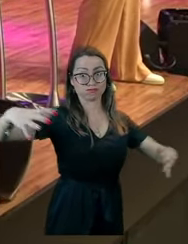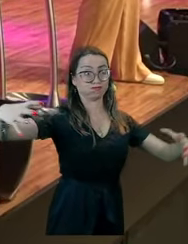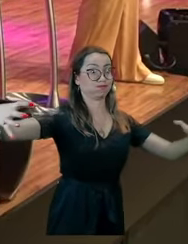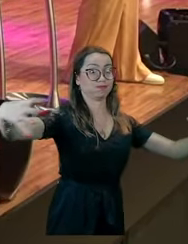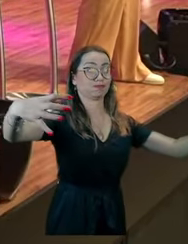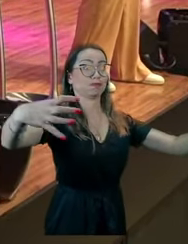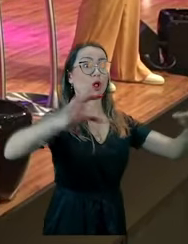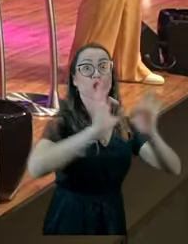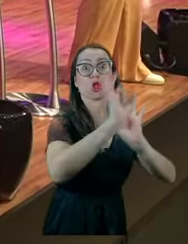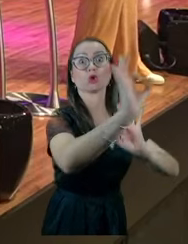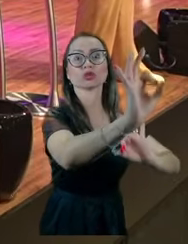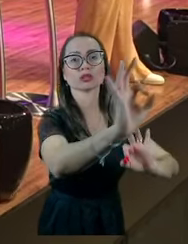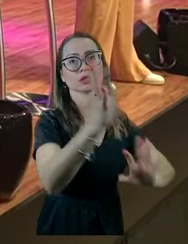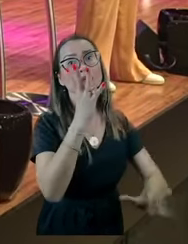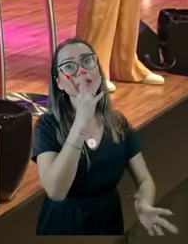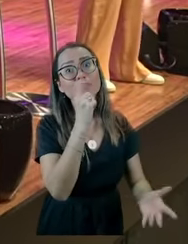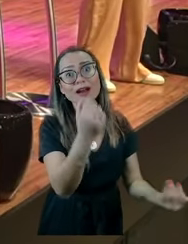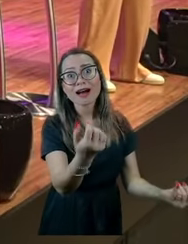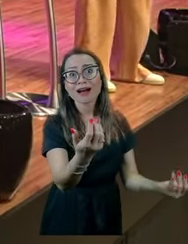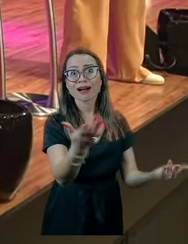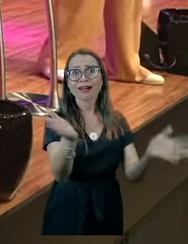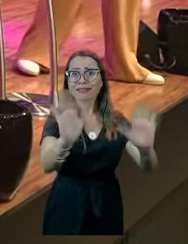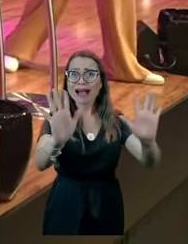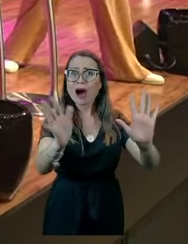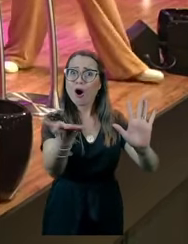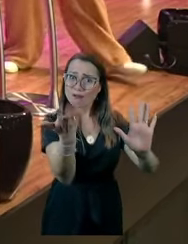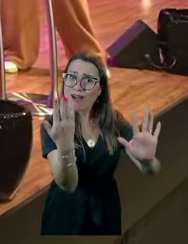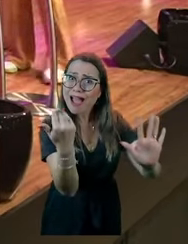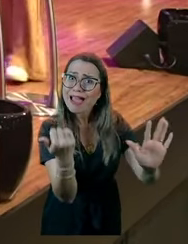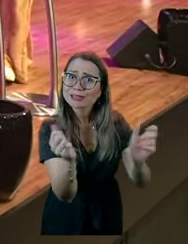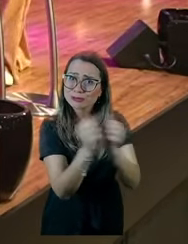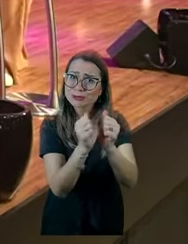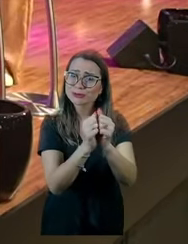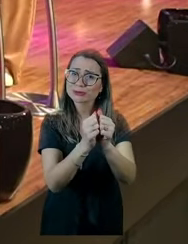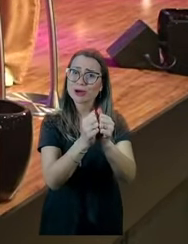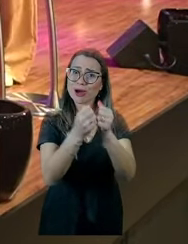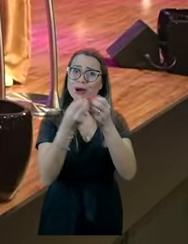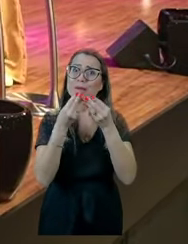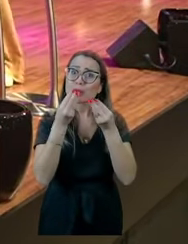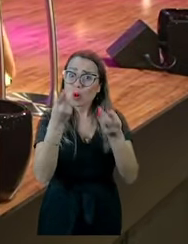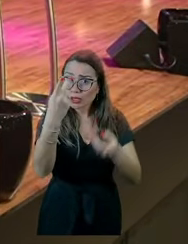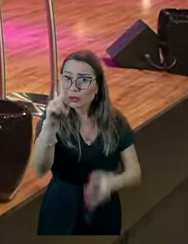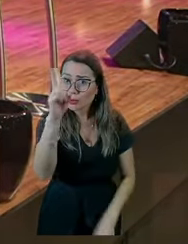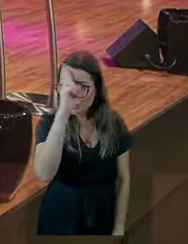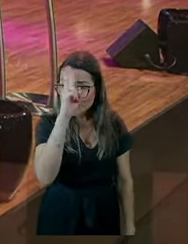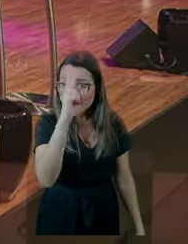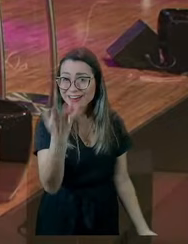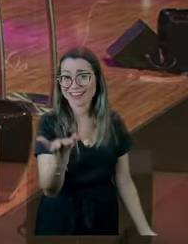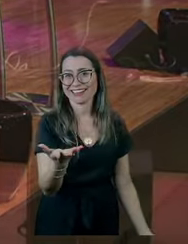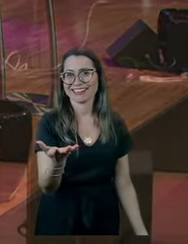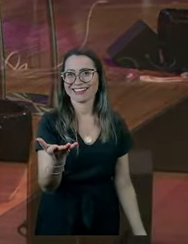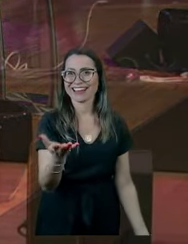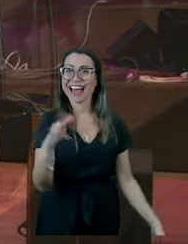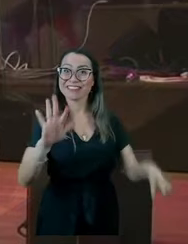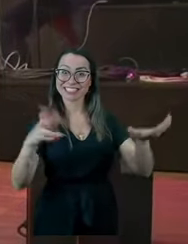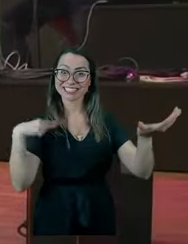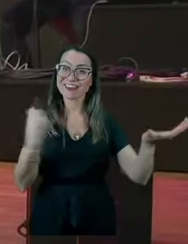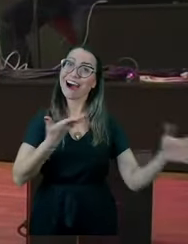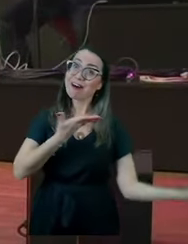demorar. Vem para perto de mim. Chega, fala a tua história. Vamos, vai que rola uma amizade. Pode ser.